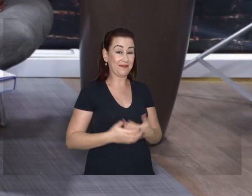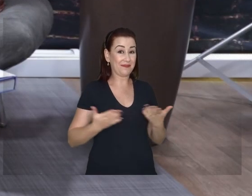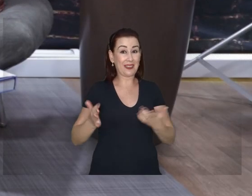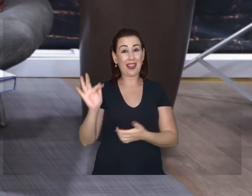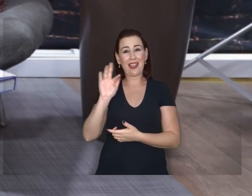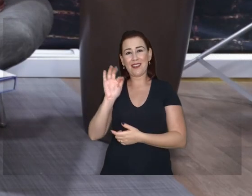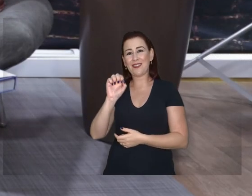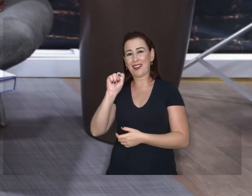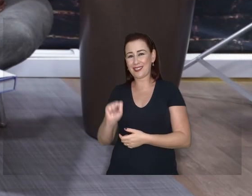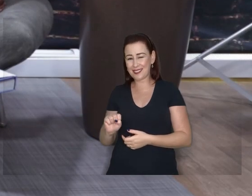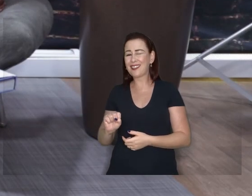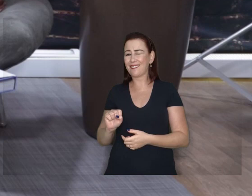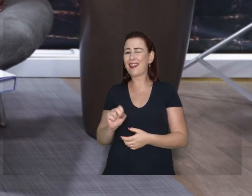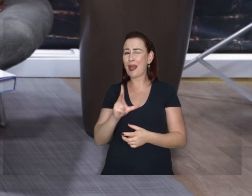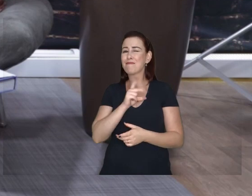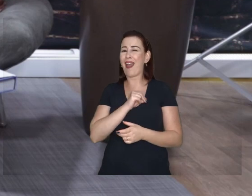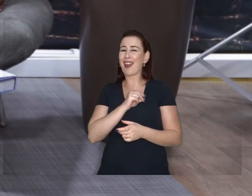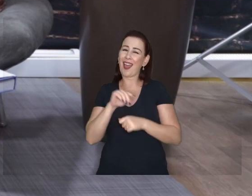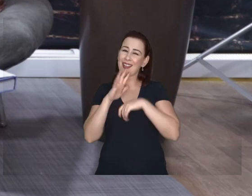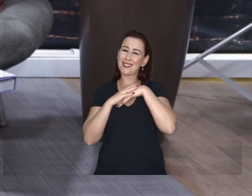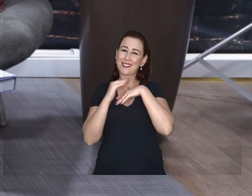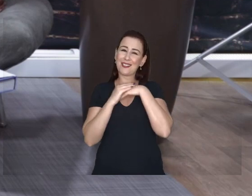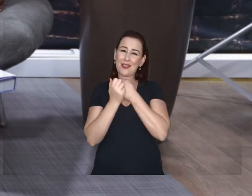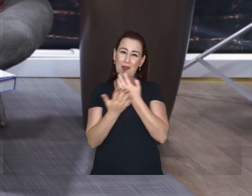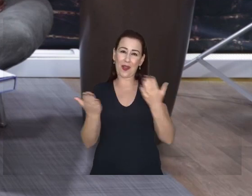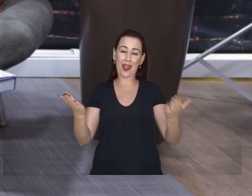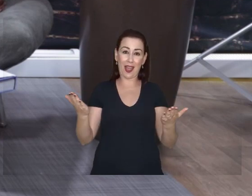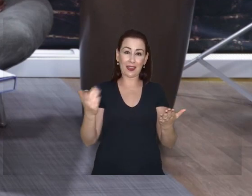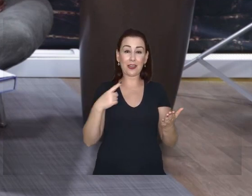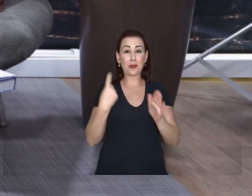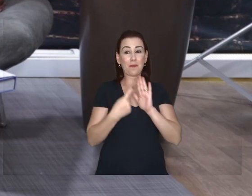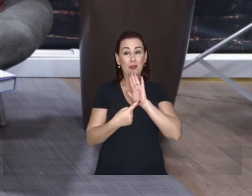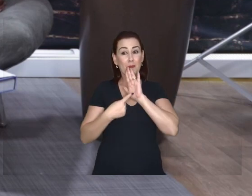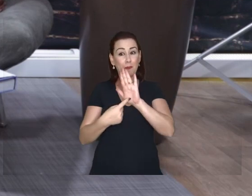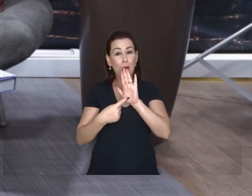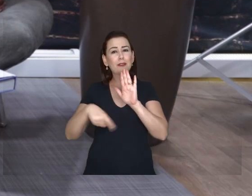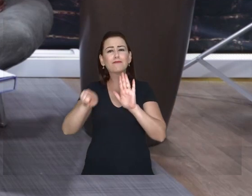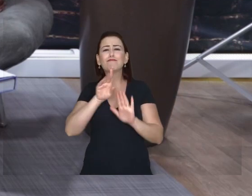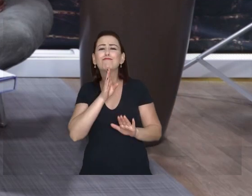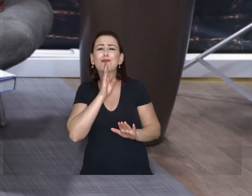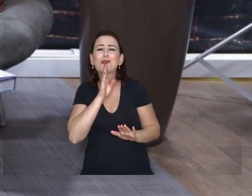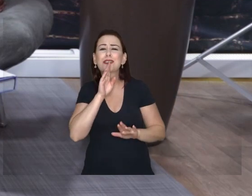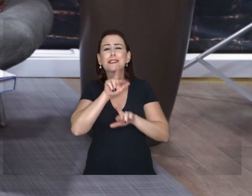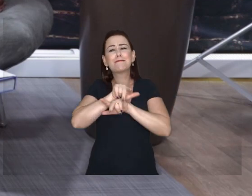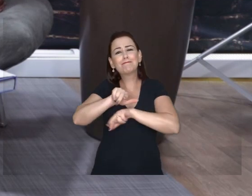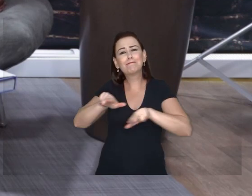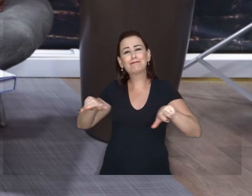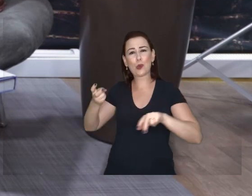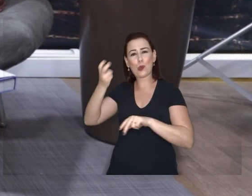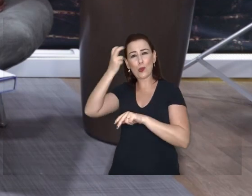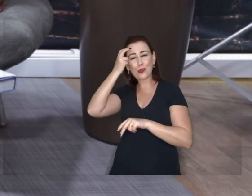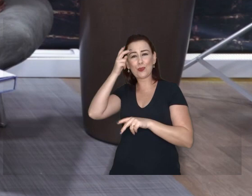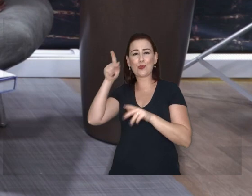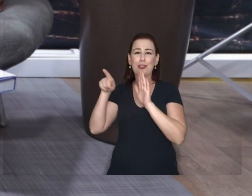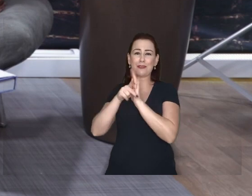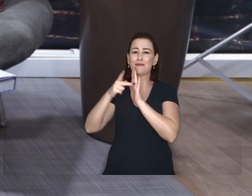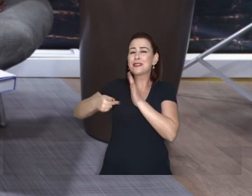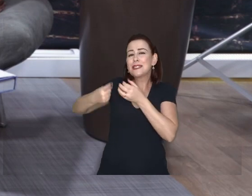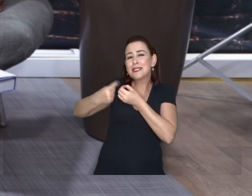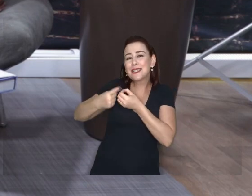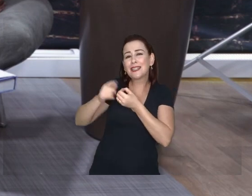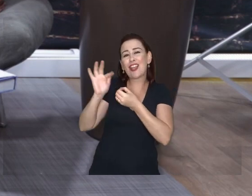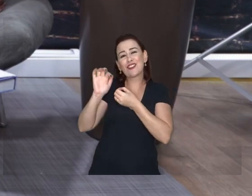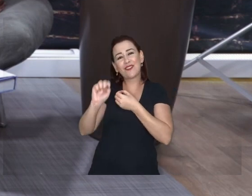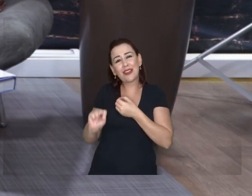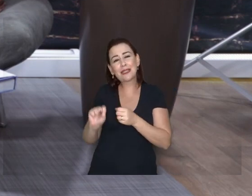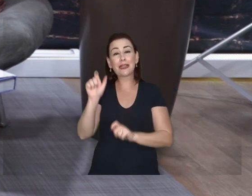Feira de Santana merece todo esse nosso carinho, para que a gente possa conhecer mais sobre nossa riqueza, nossa cultura, nossa terra e